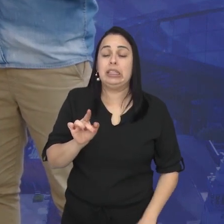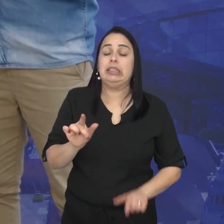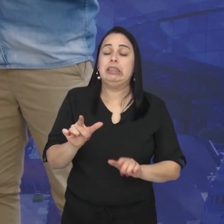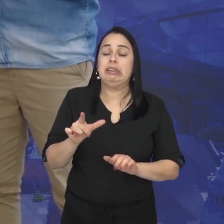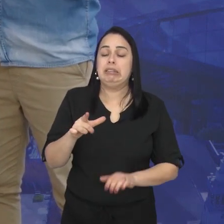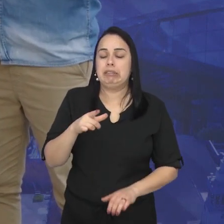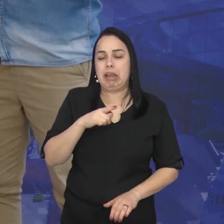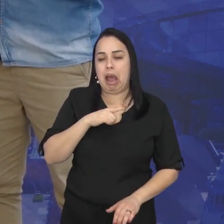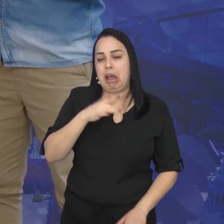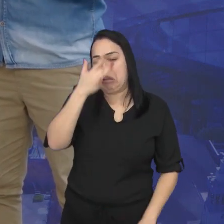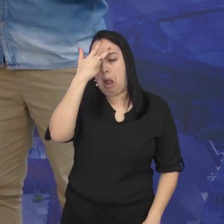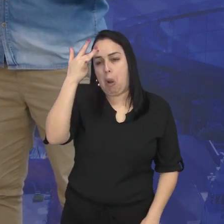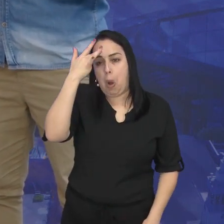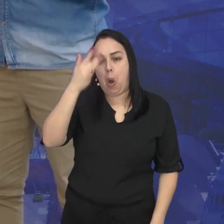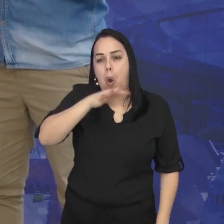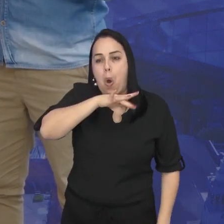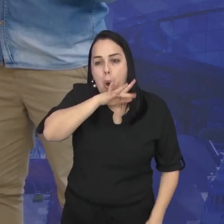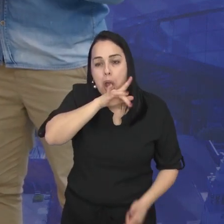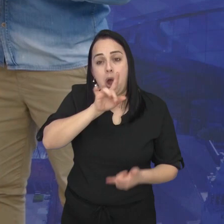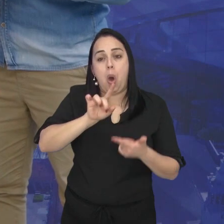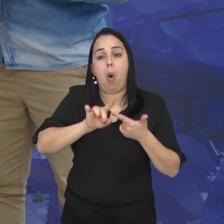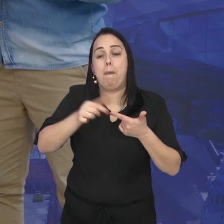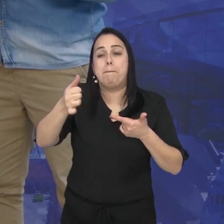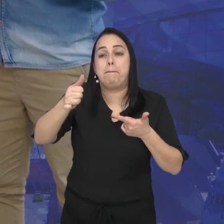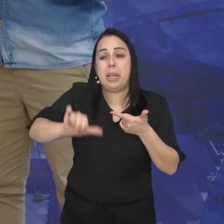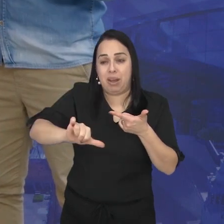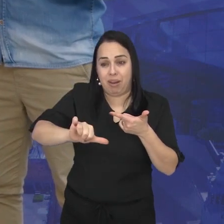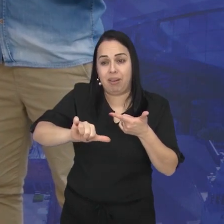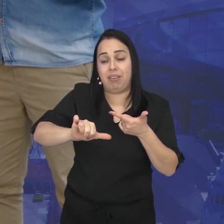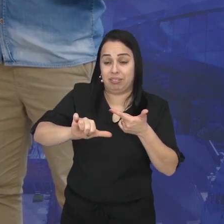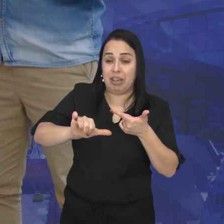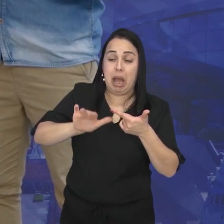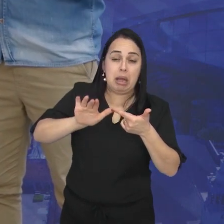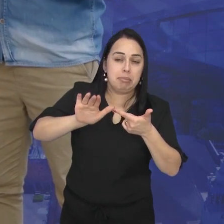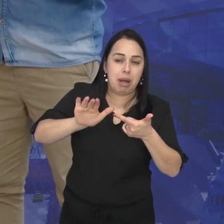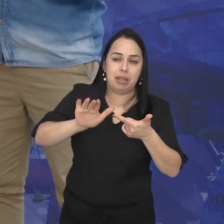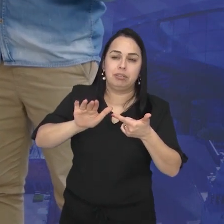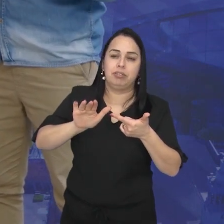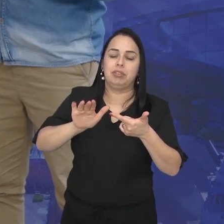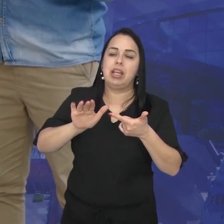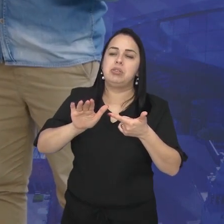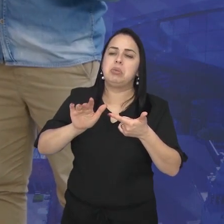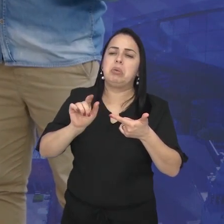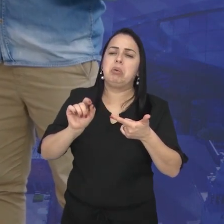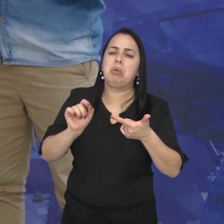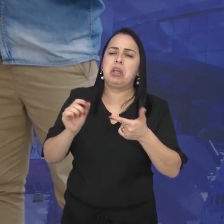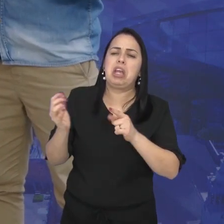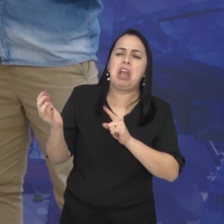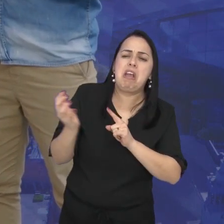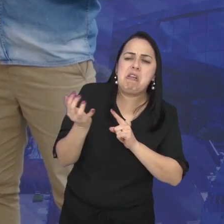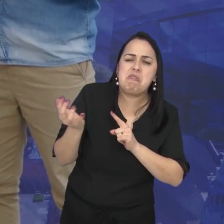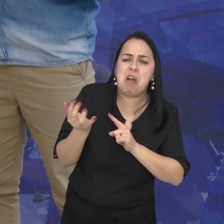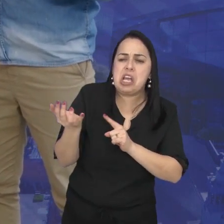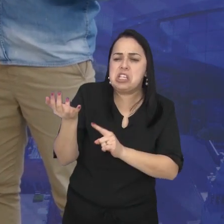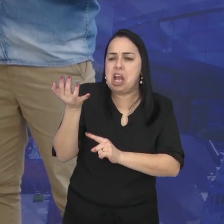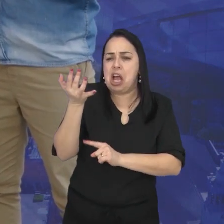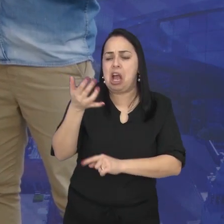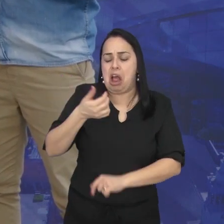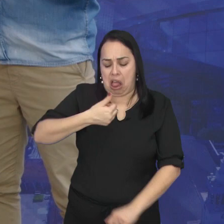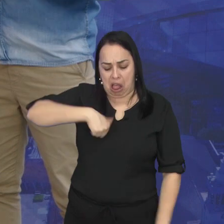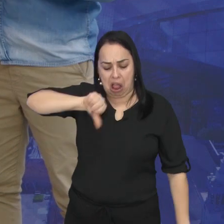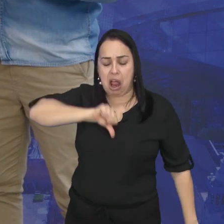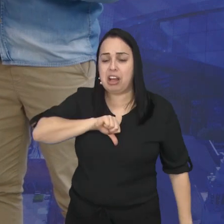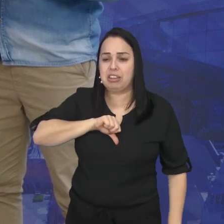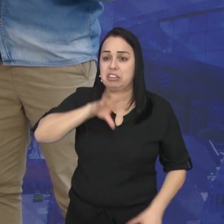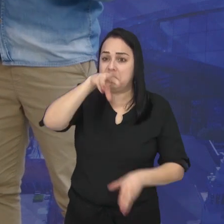saúde mental ruim ou péssima. Né? Ao que a gente pode atribuir, né, essa saúde mental ruim